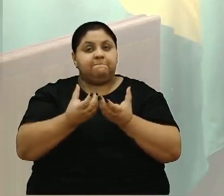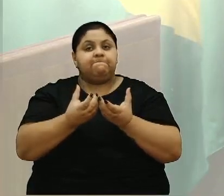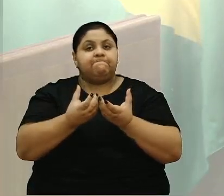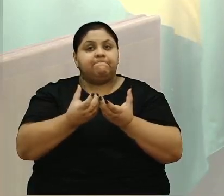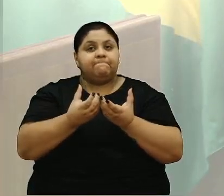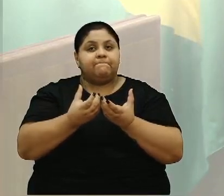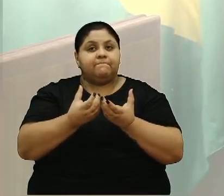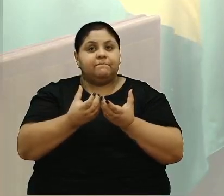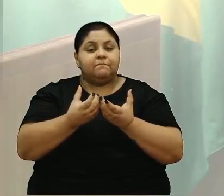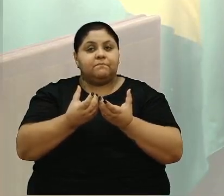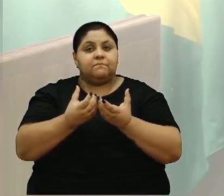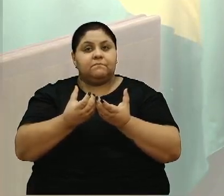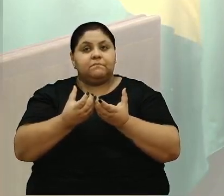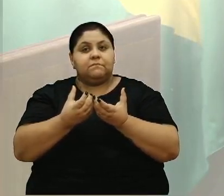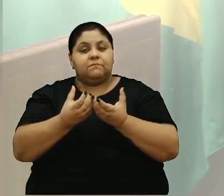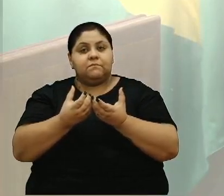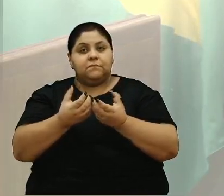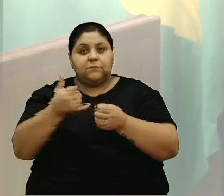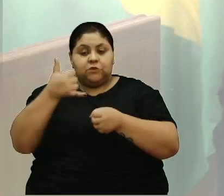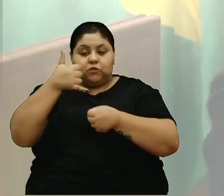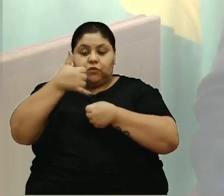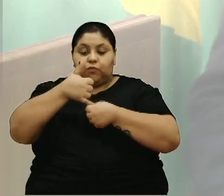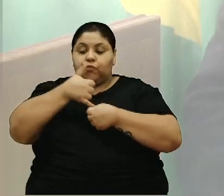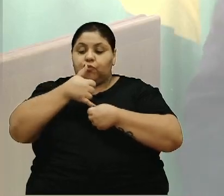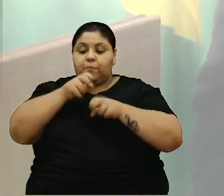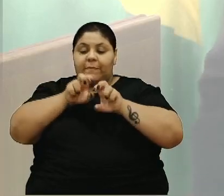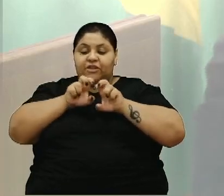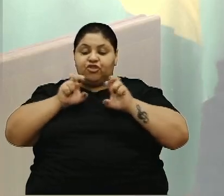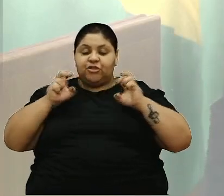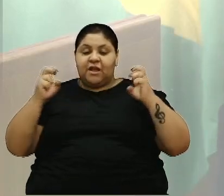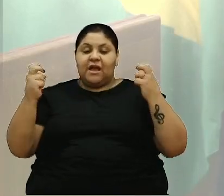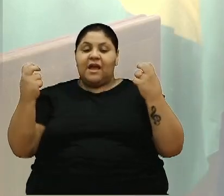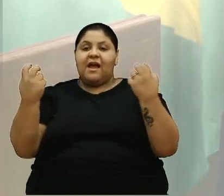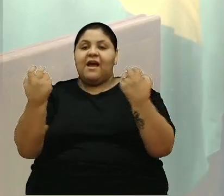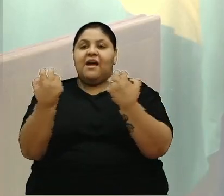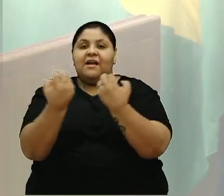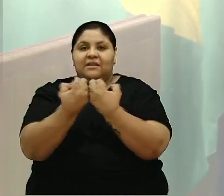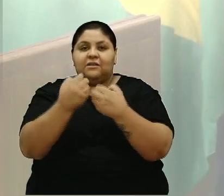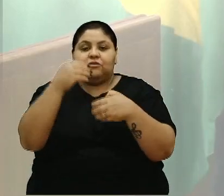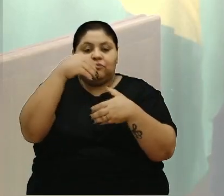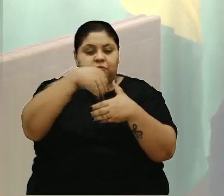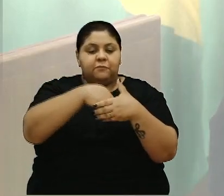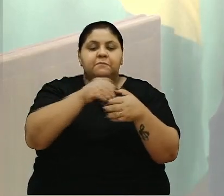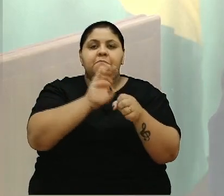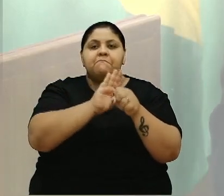as mateadas que nós tínhamos nos bairros, precisamos.